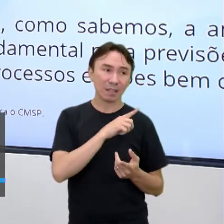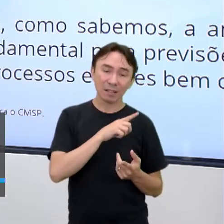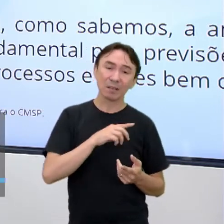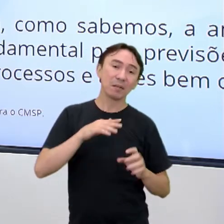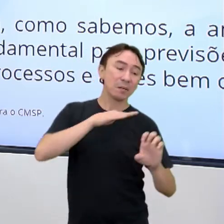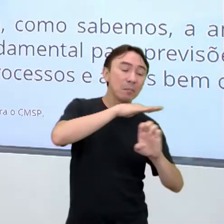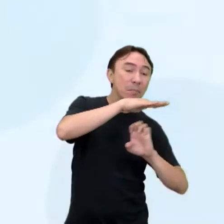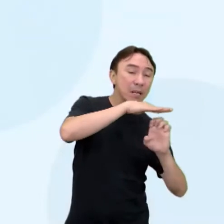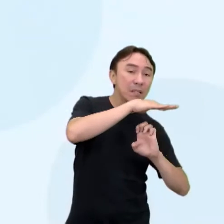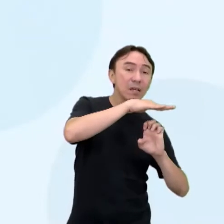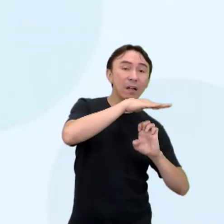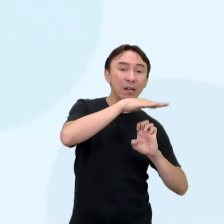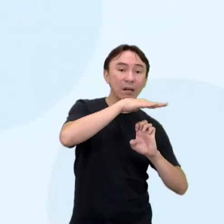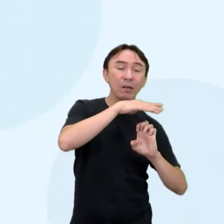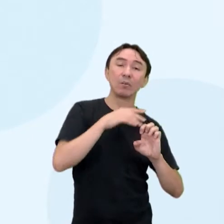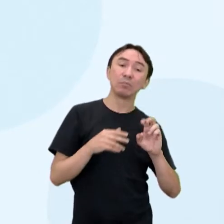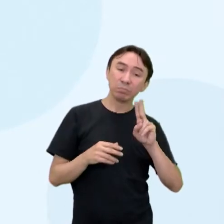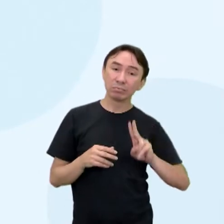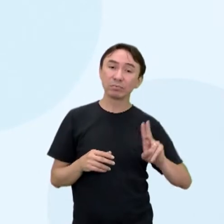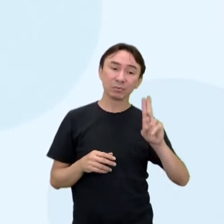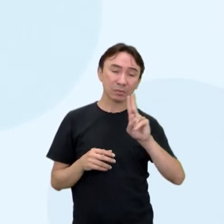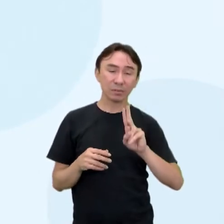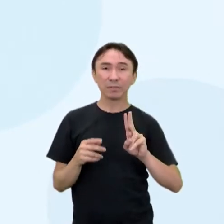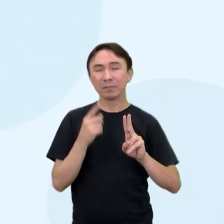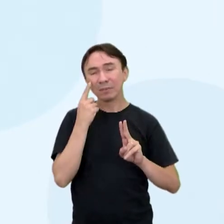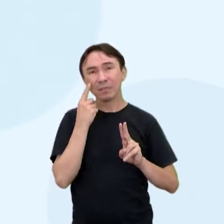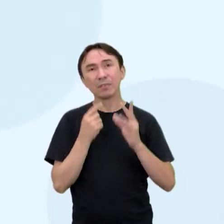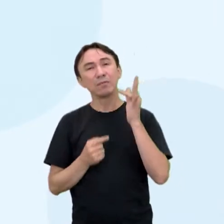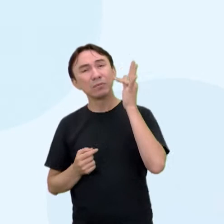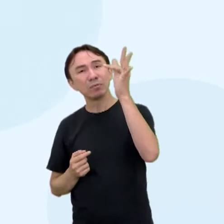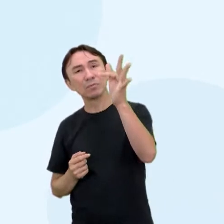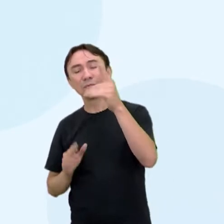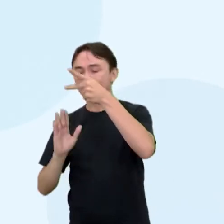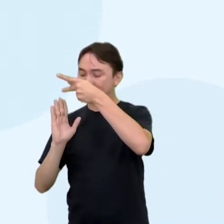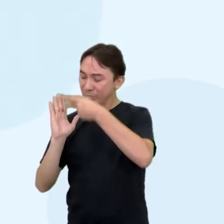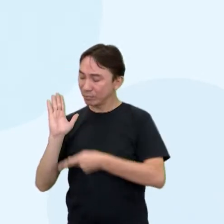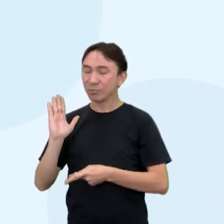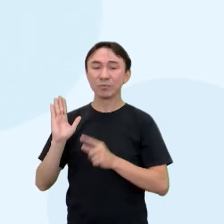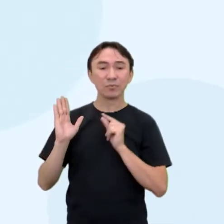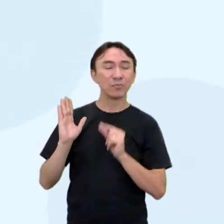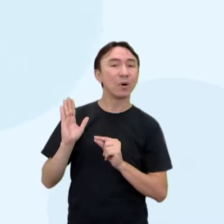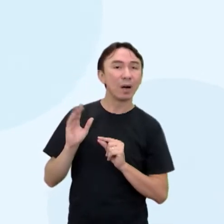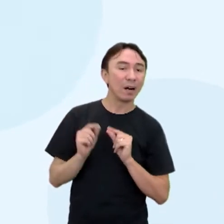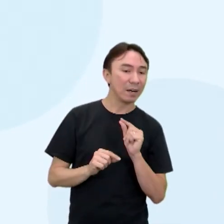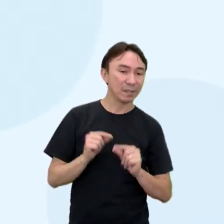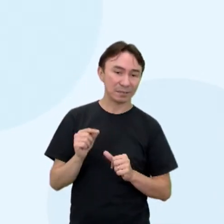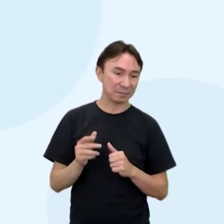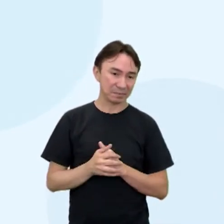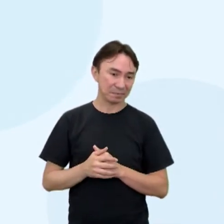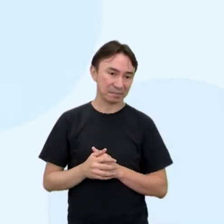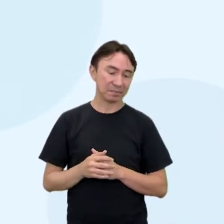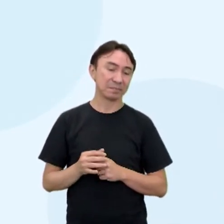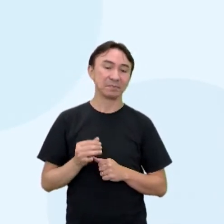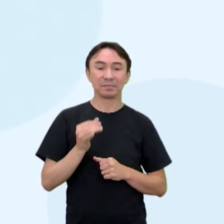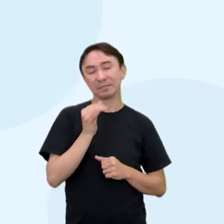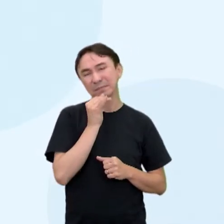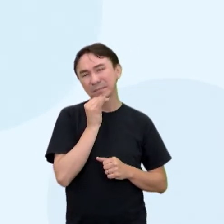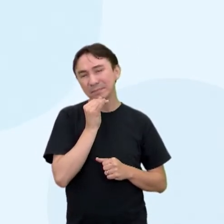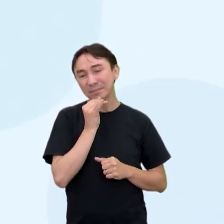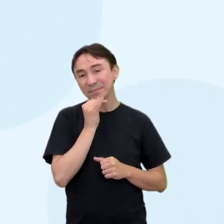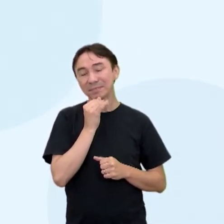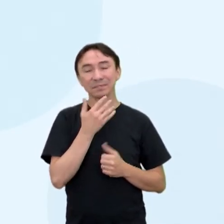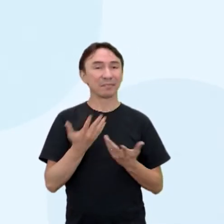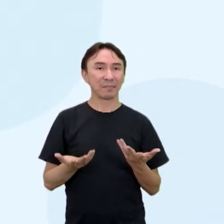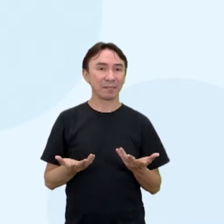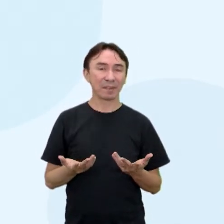empresas aonde? Na construção de projetos futuros. Poxa, professor, é isso mesmo? Projetos futuros. Ninguém pode, ou pelo menos em sã